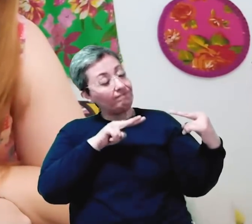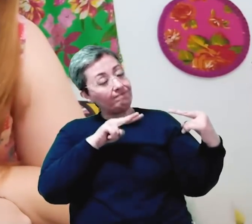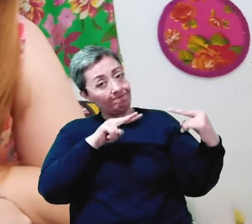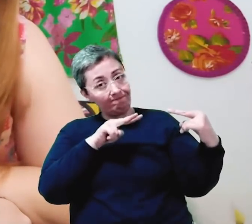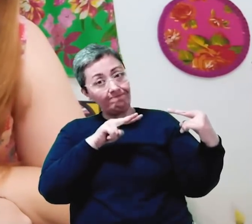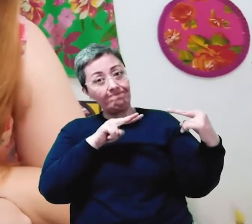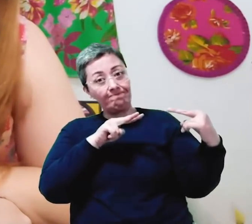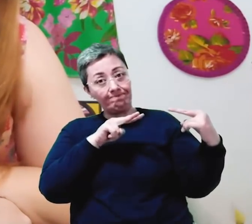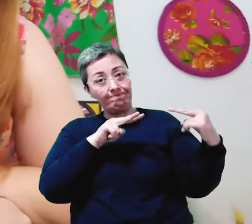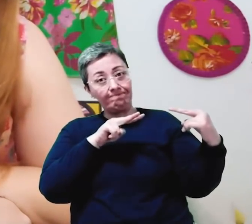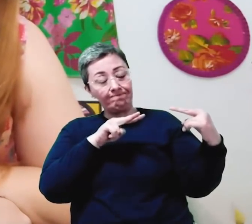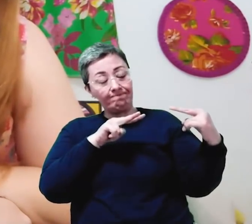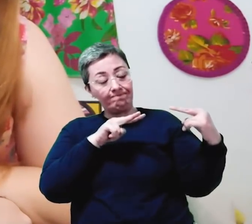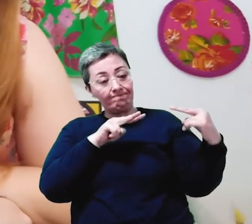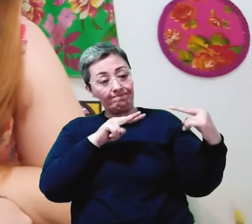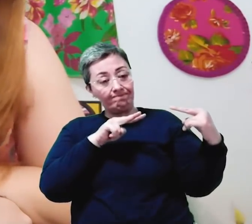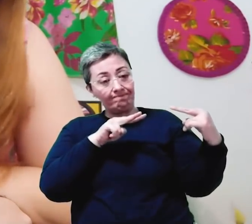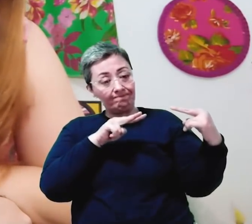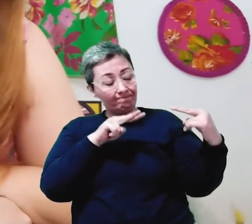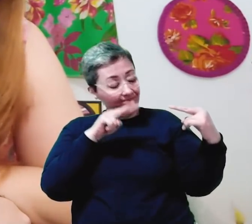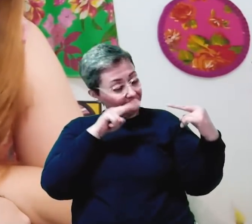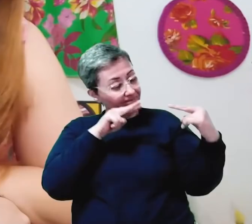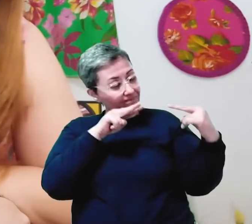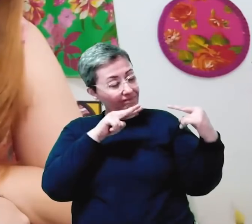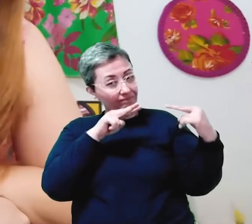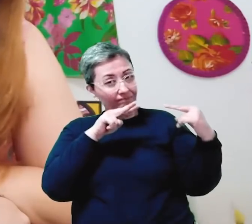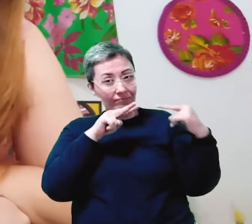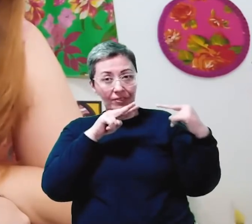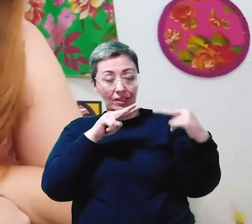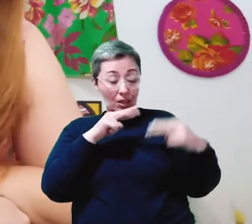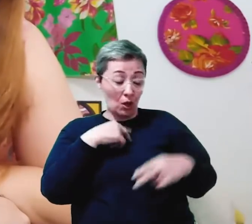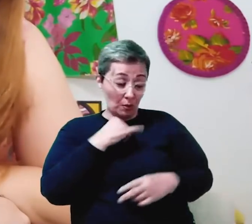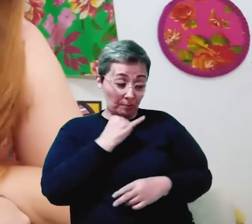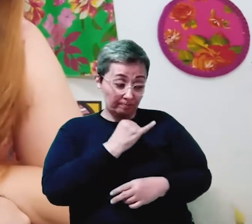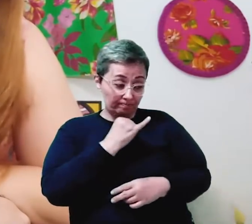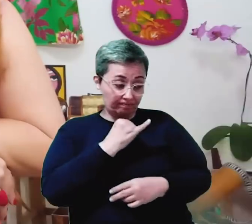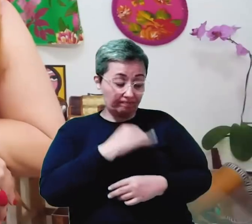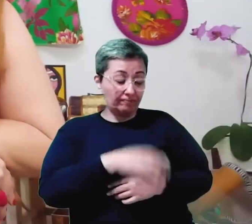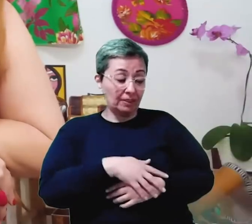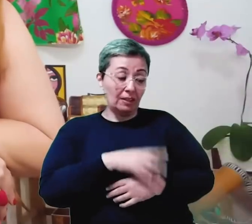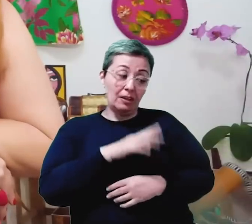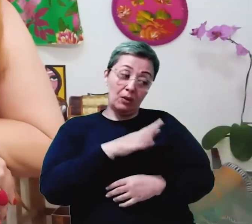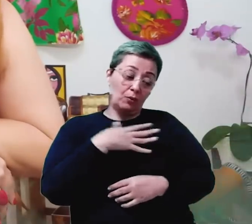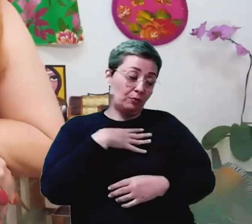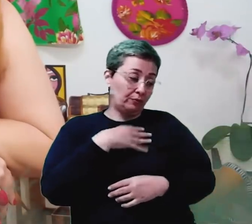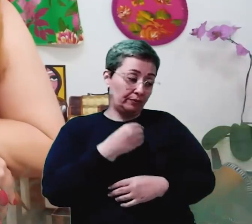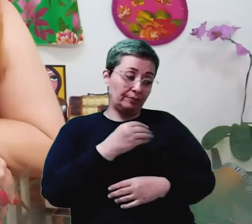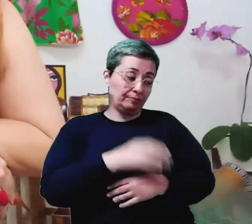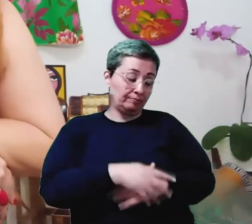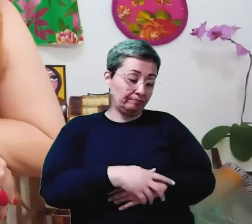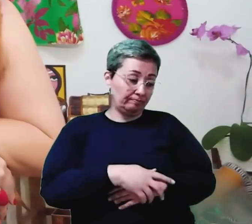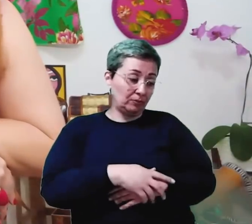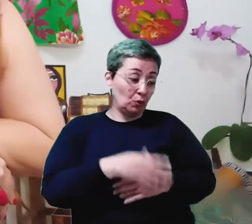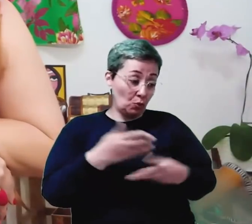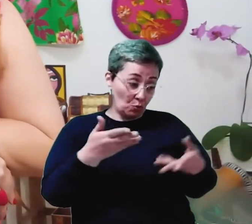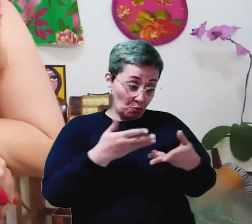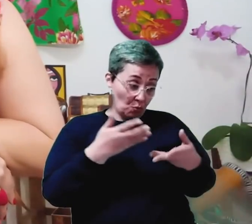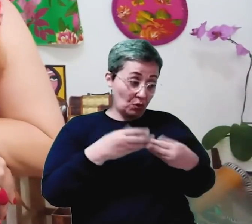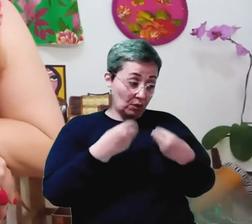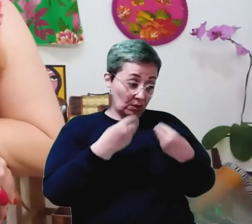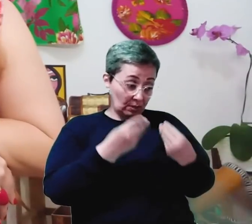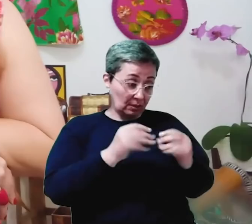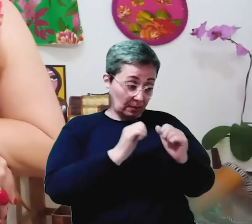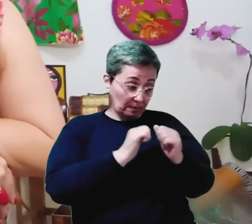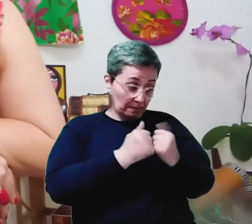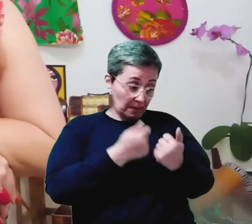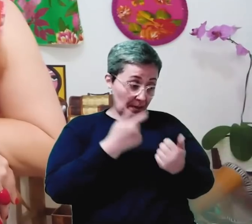abaixando-se na altura do seu olhar, olhando nos seus olhos, ele lhe disse: minha filha, hoje ela lhe